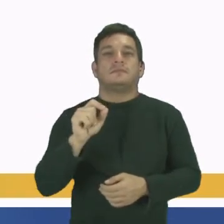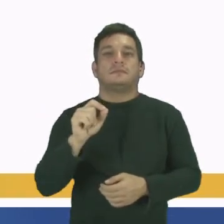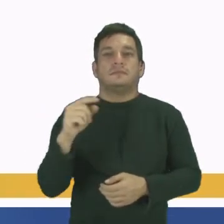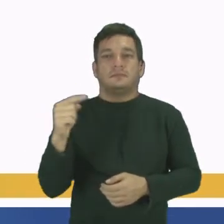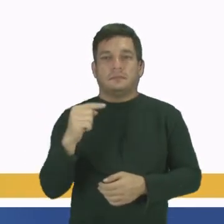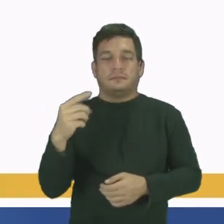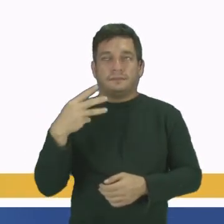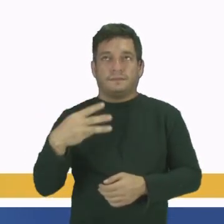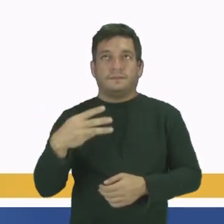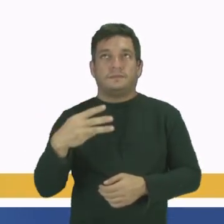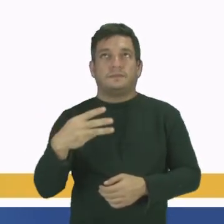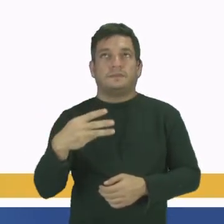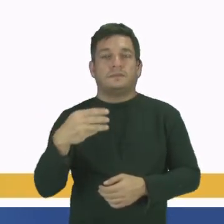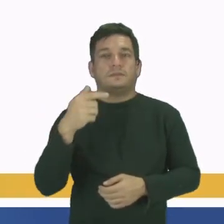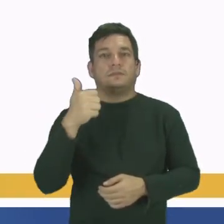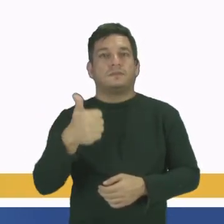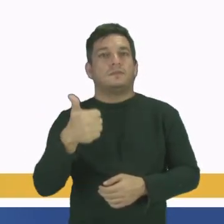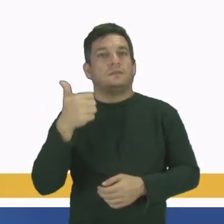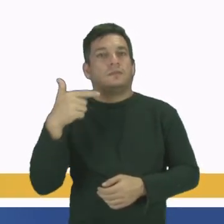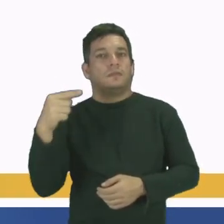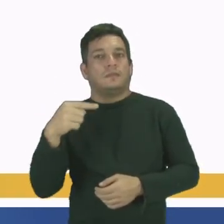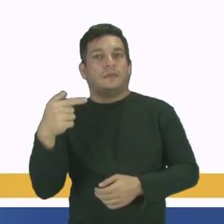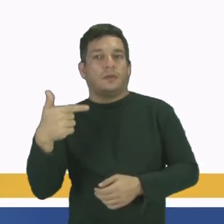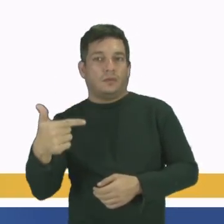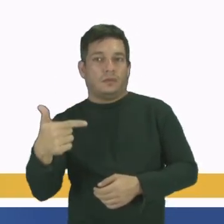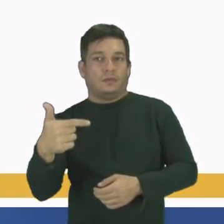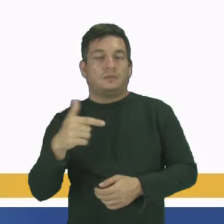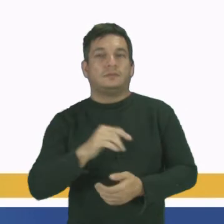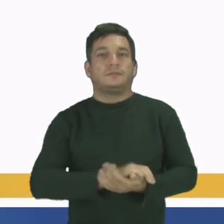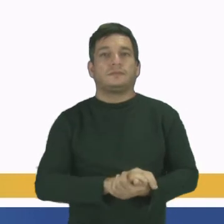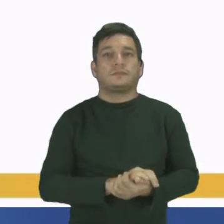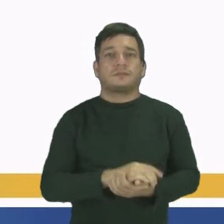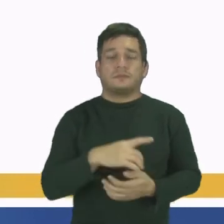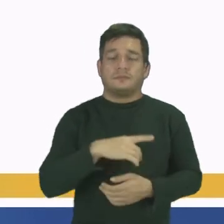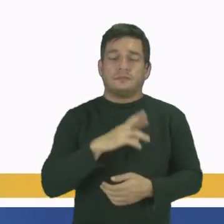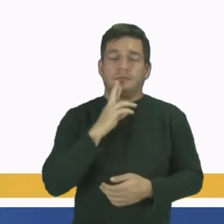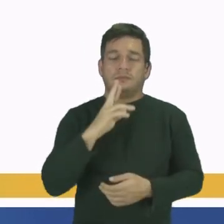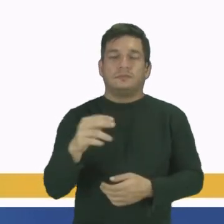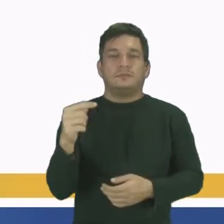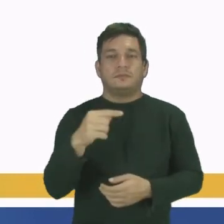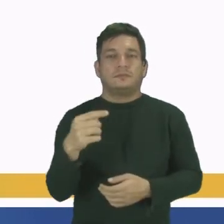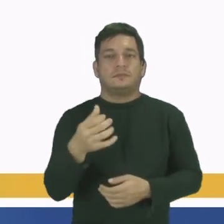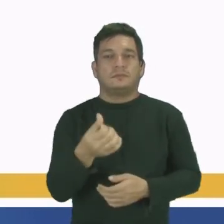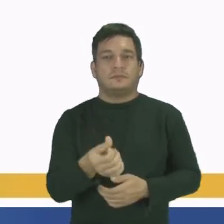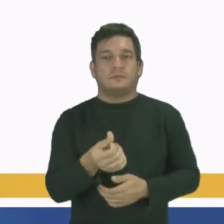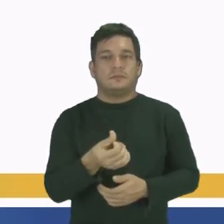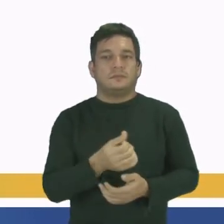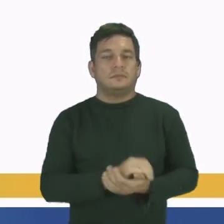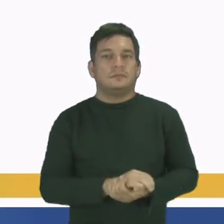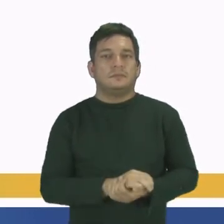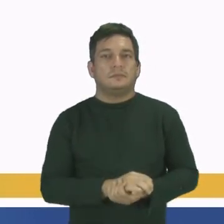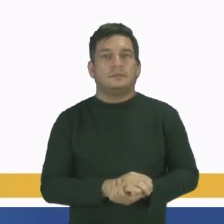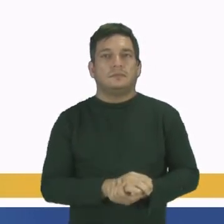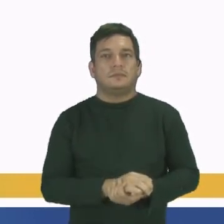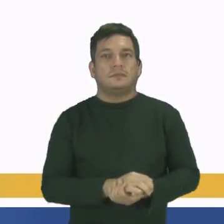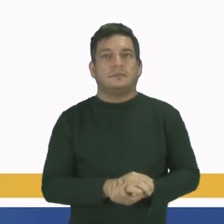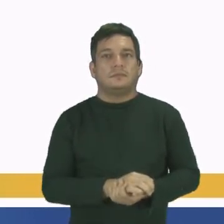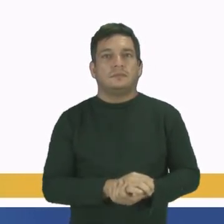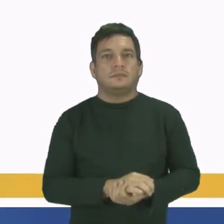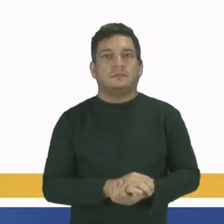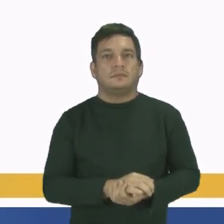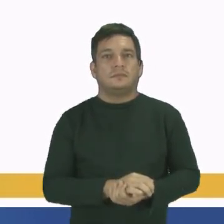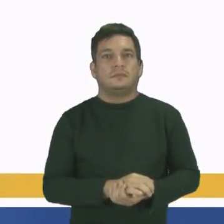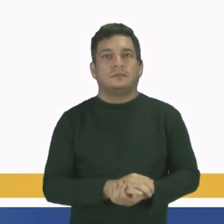produto de menos 3, 1 e menos 2. Teremos como resultado o menos 6. E agora vamos